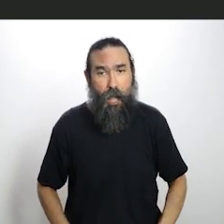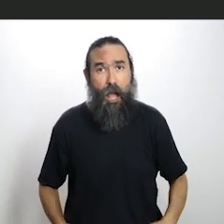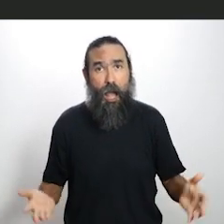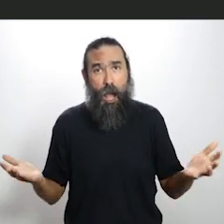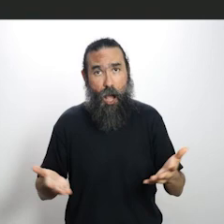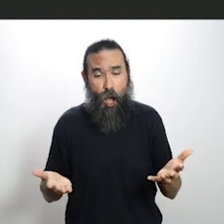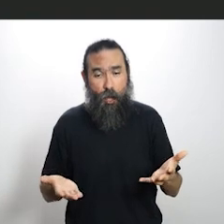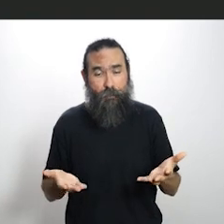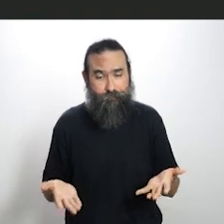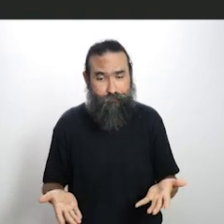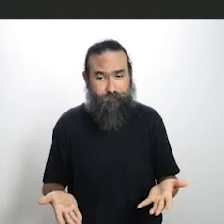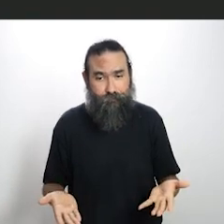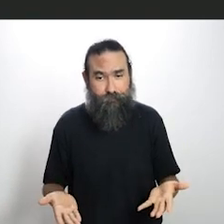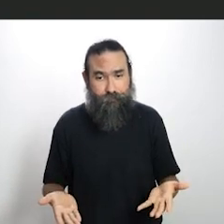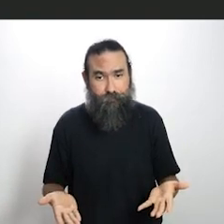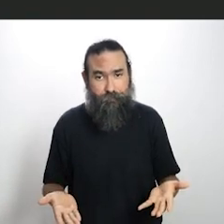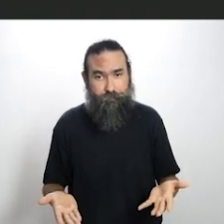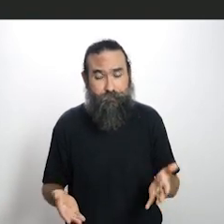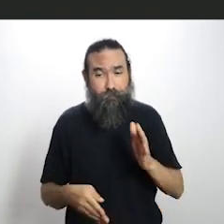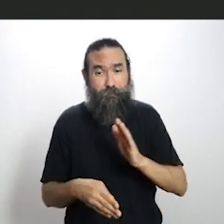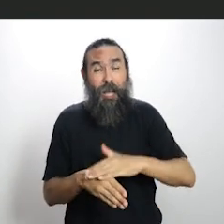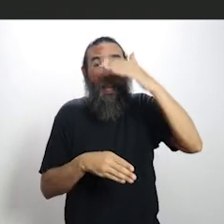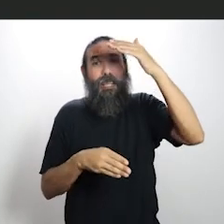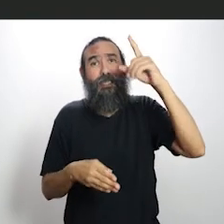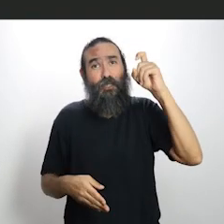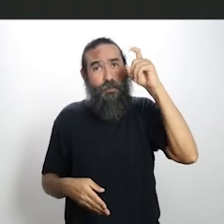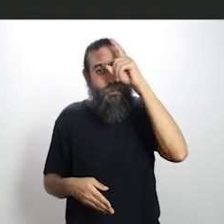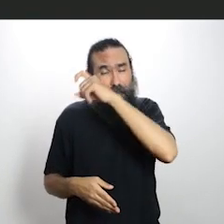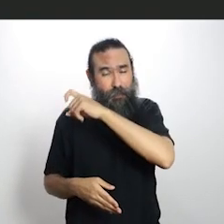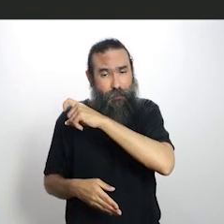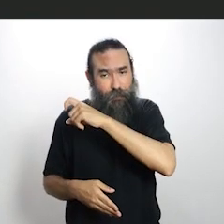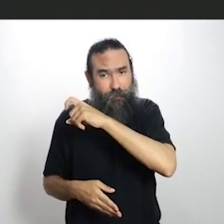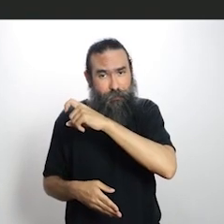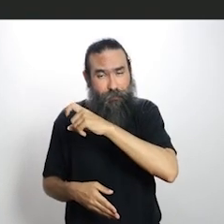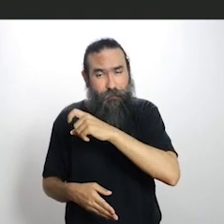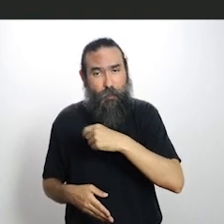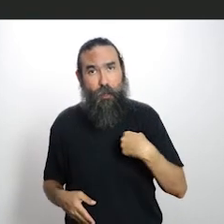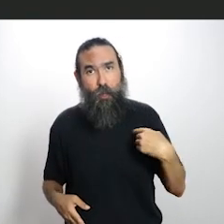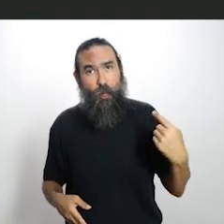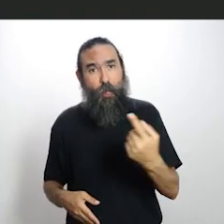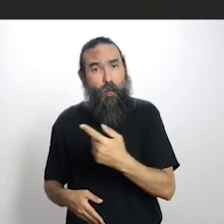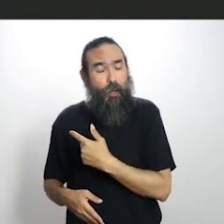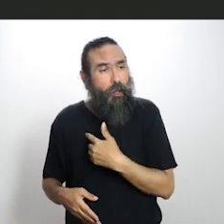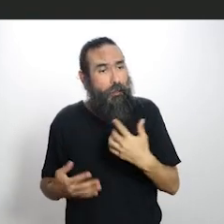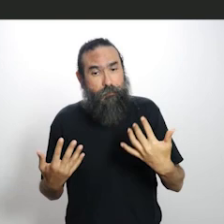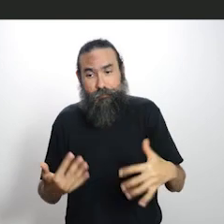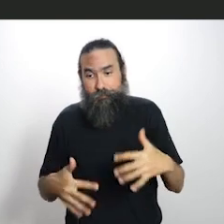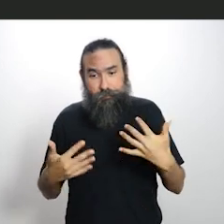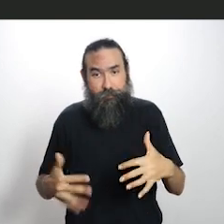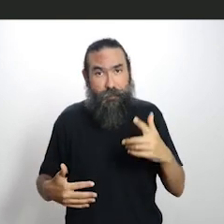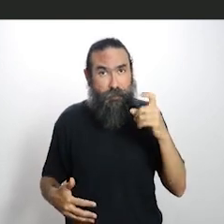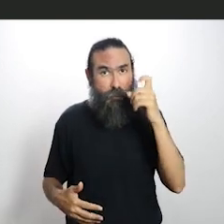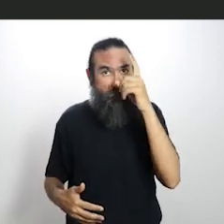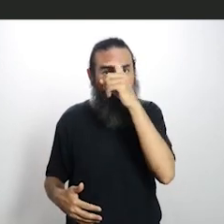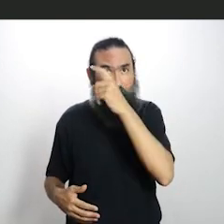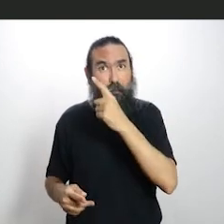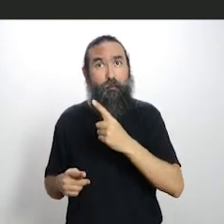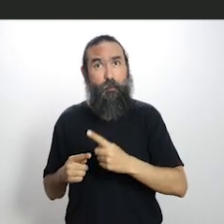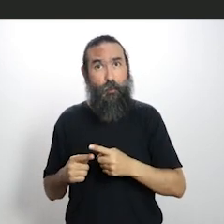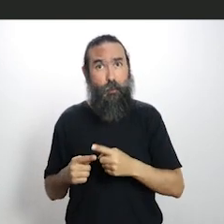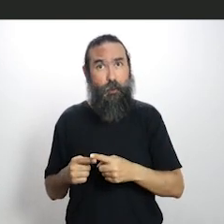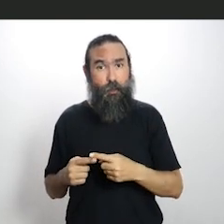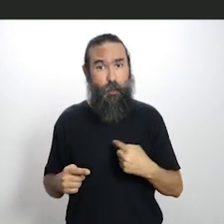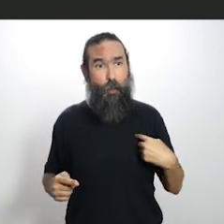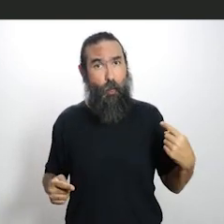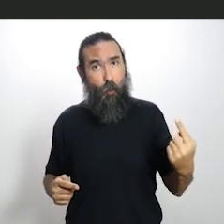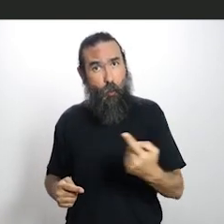porque nós somos corpo coletivo né as nossas brincadeiras elas não são individualistas então